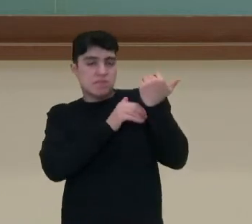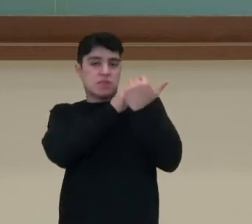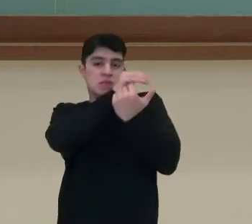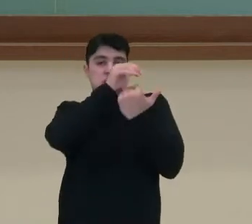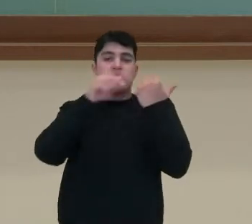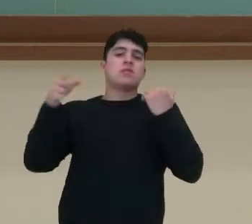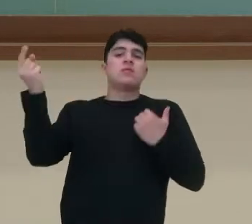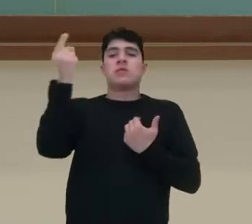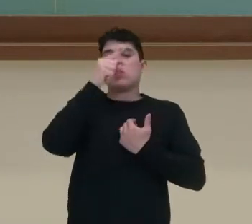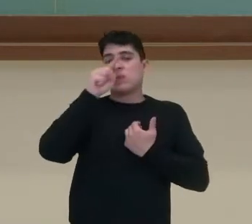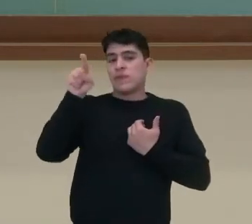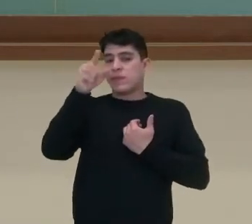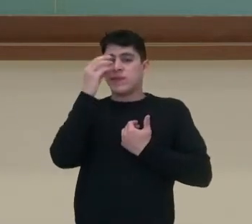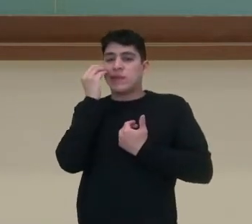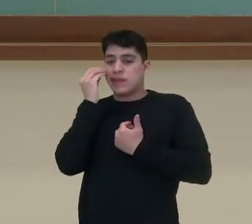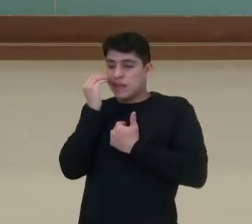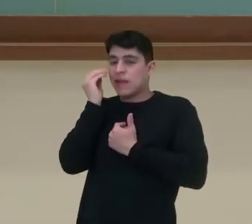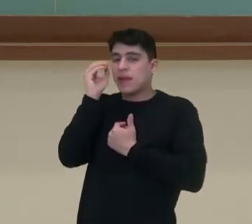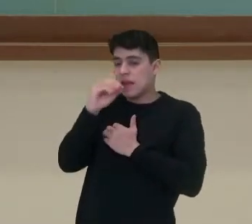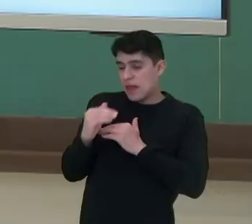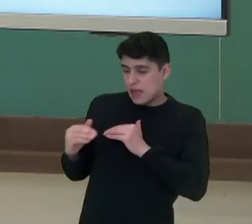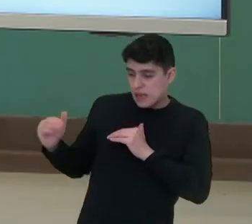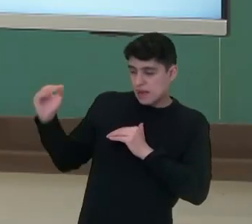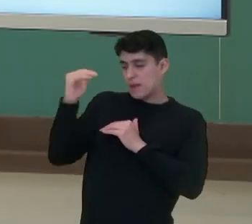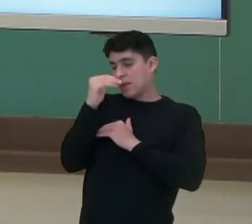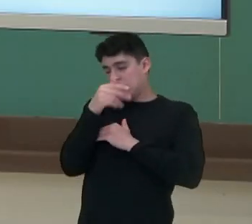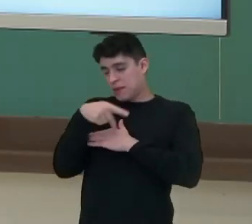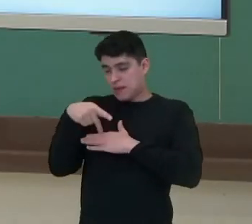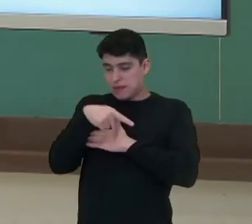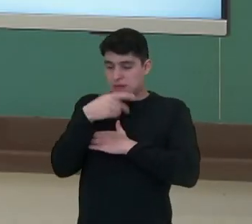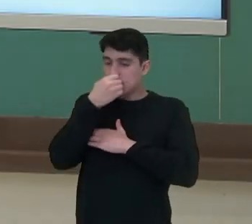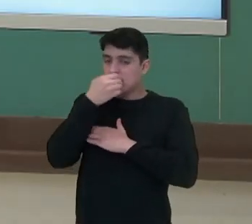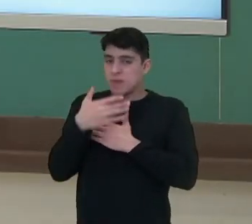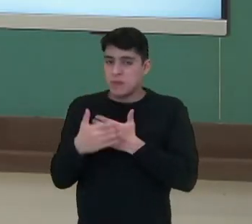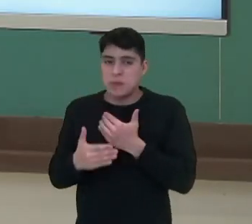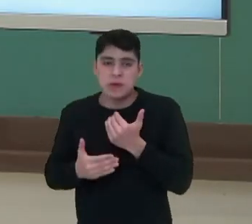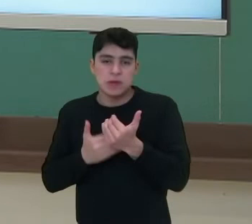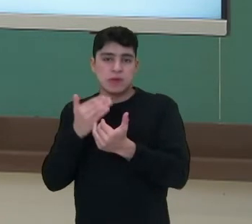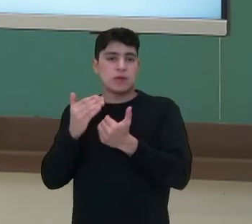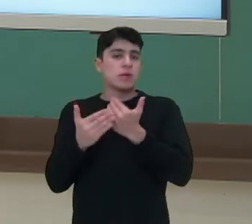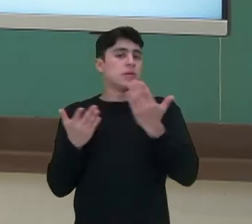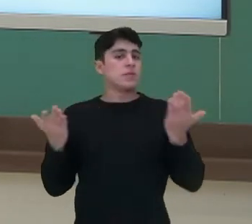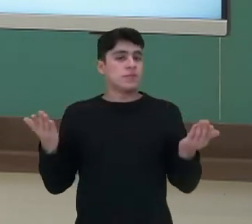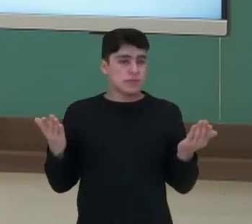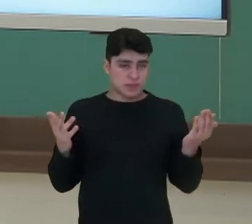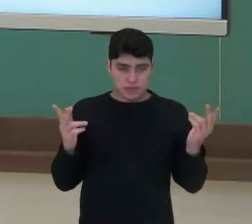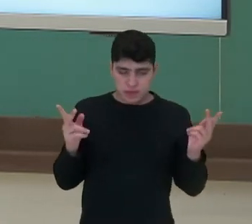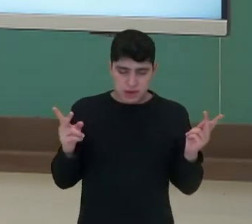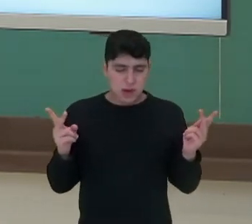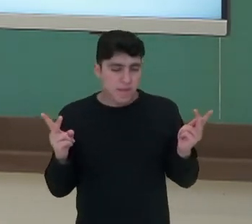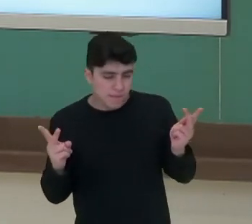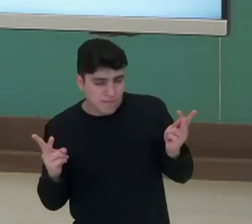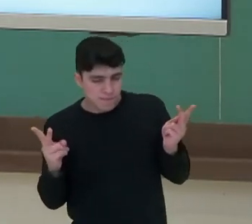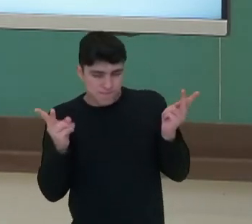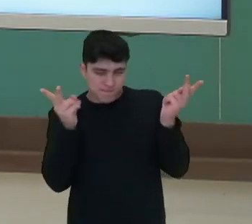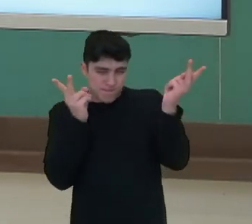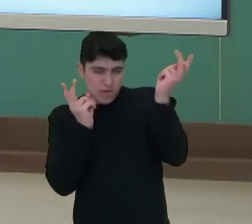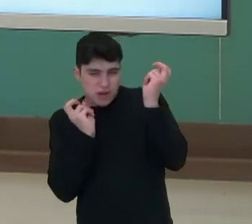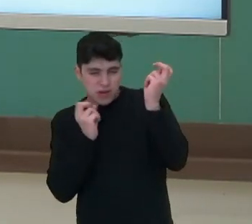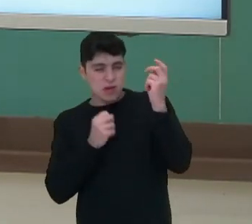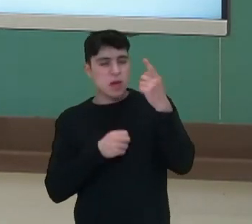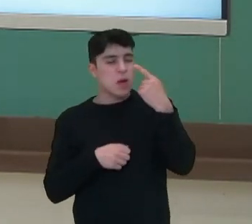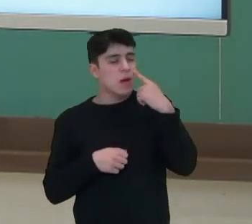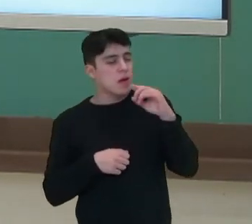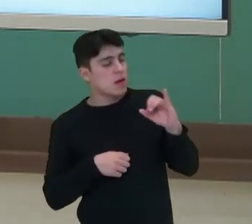ao nível que estão esses países aqui, né, que é um índice muito alto, ok? Então, só repare que no mundo o IDH